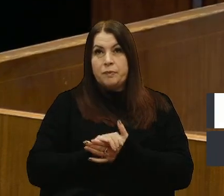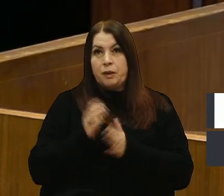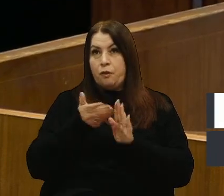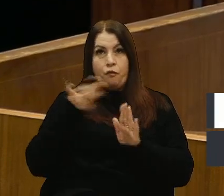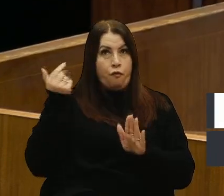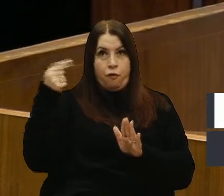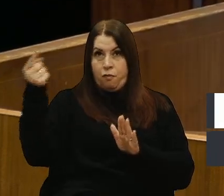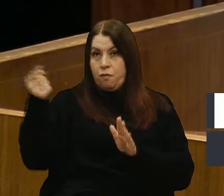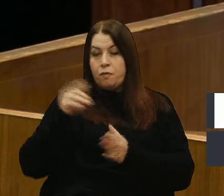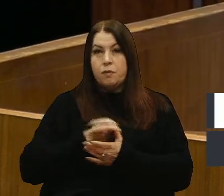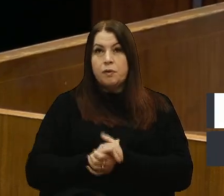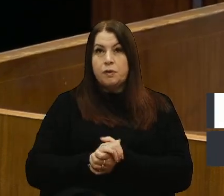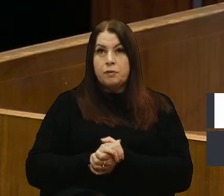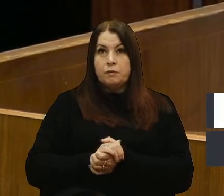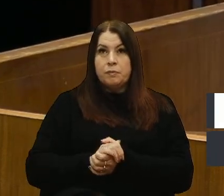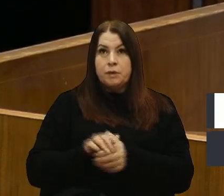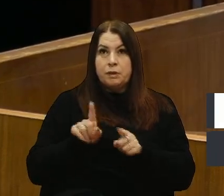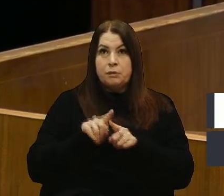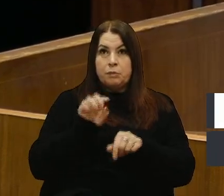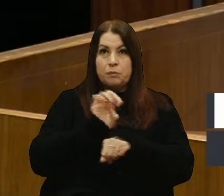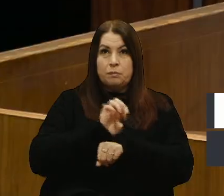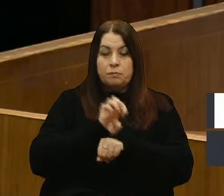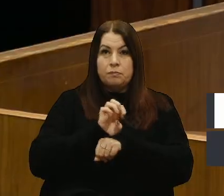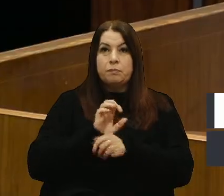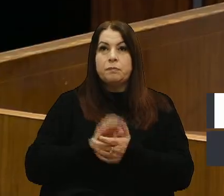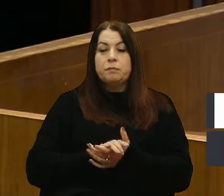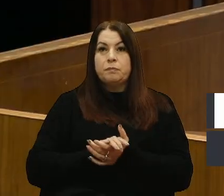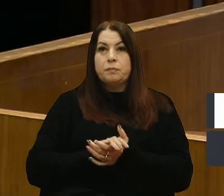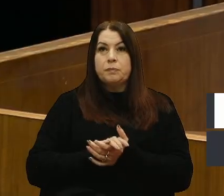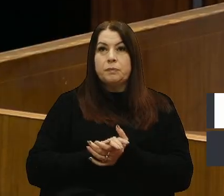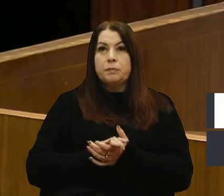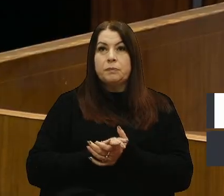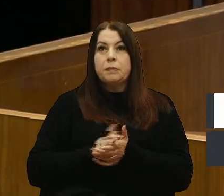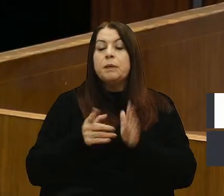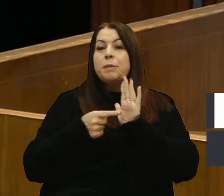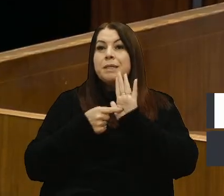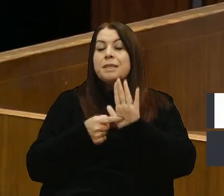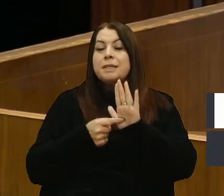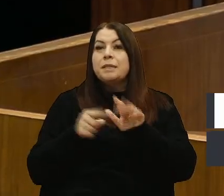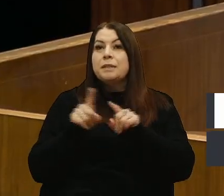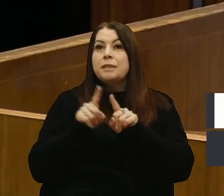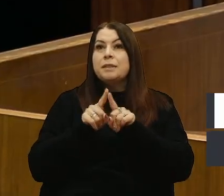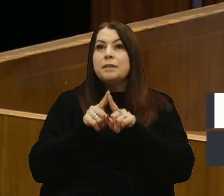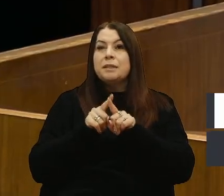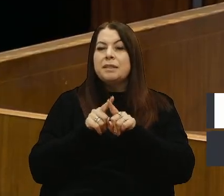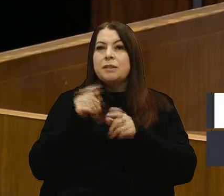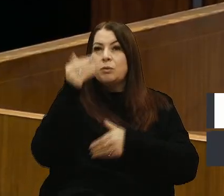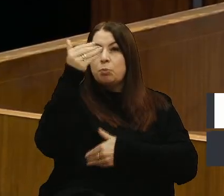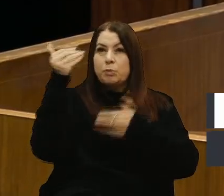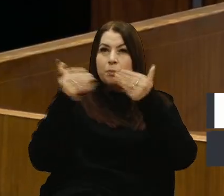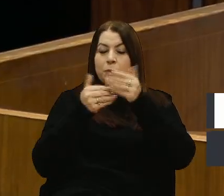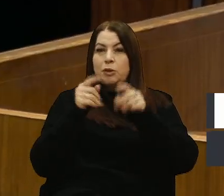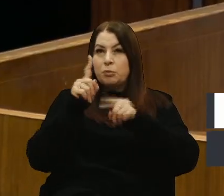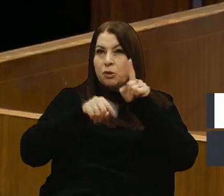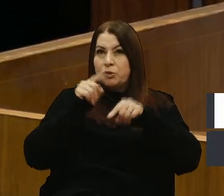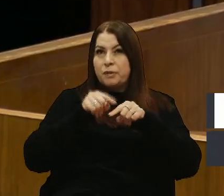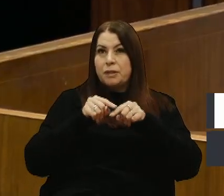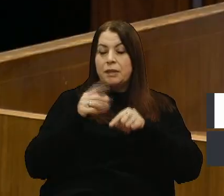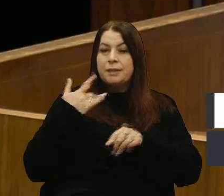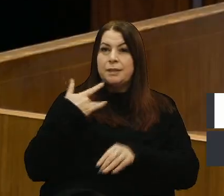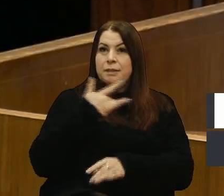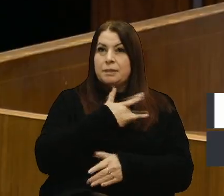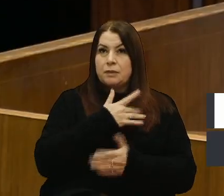fora, inclusive do Estado, está apresentando, foi painelista numa atividade da